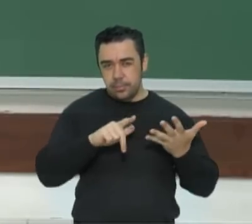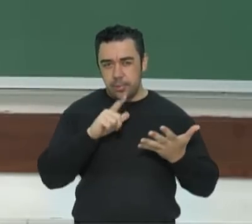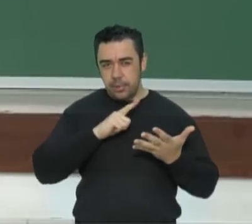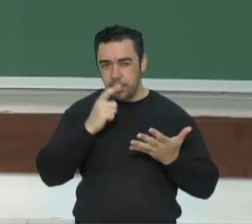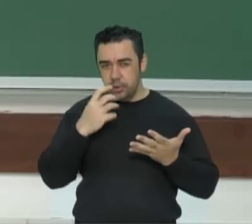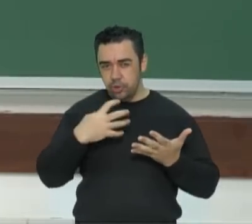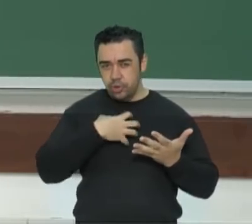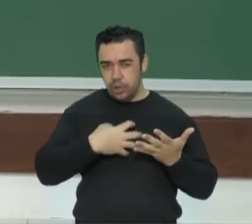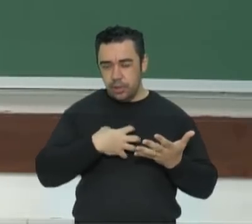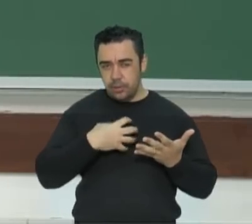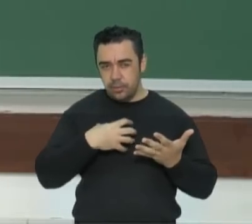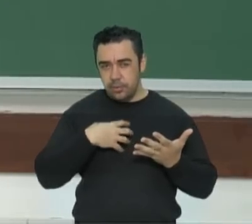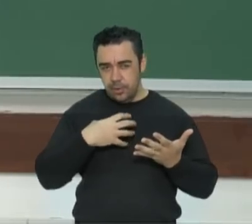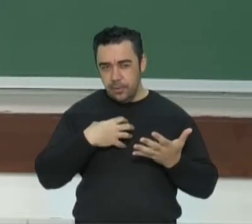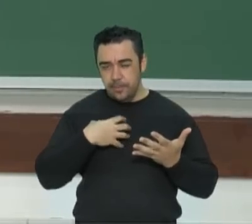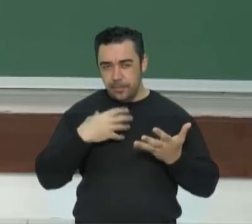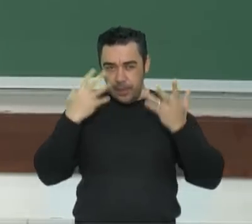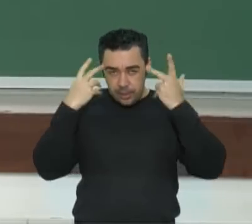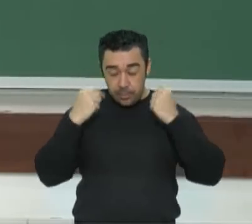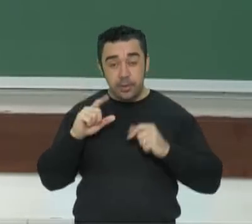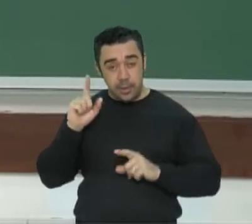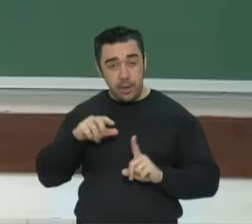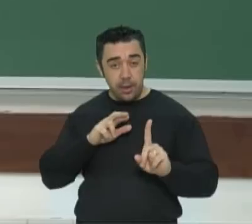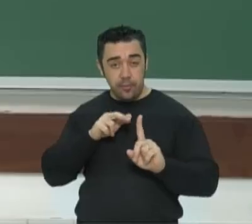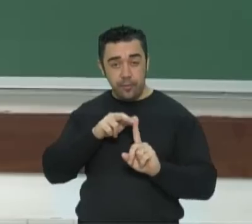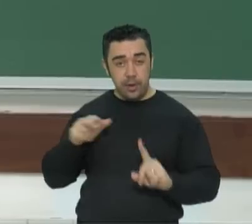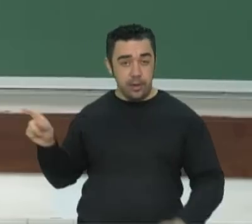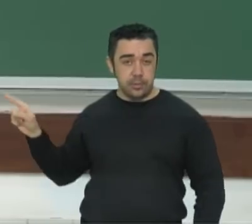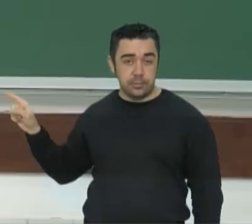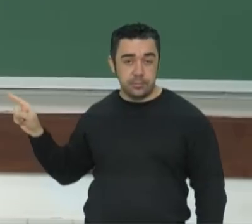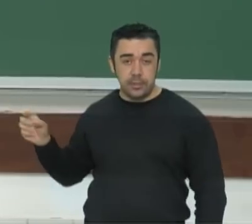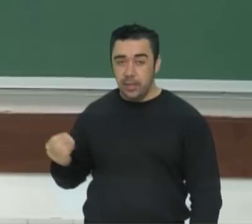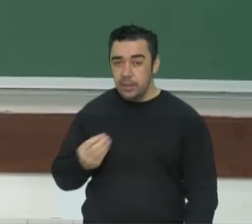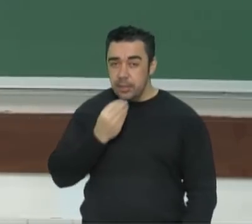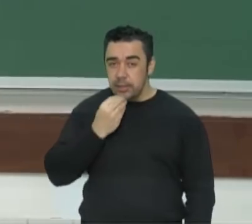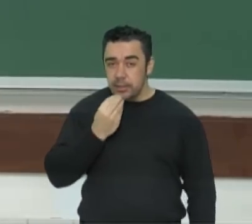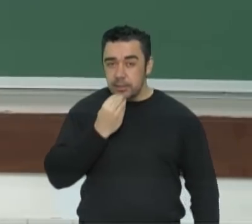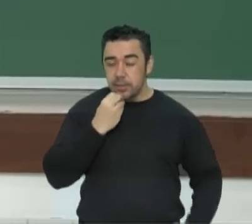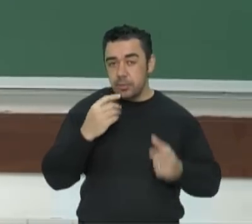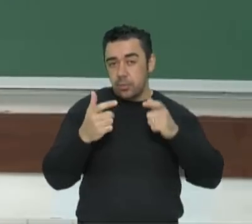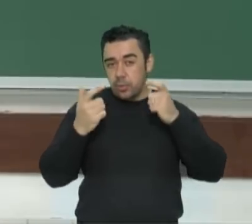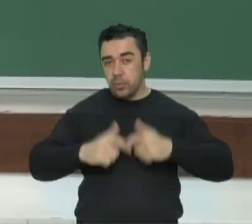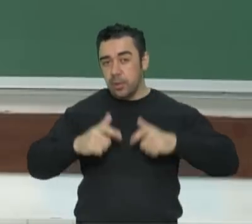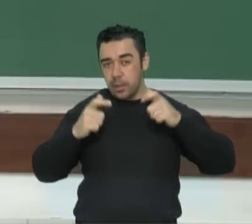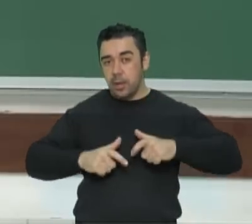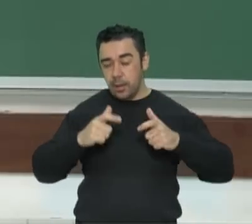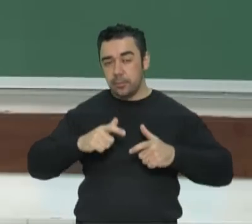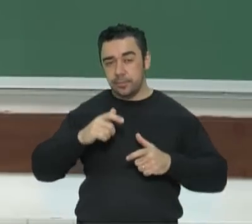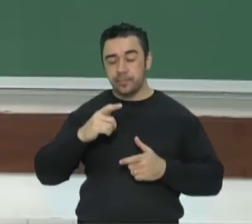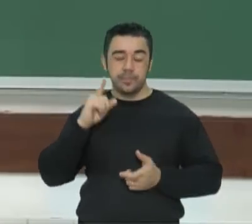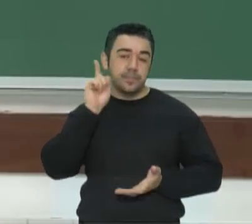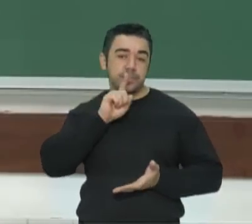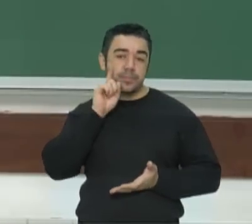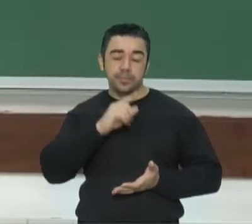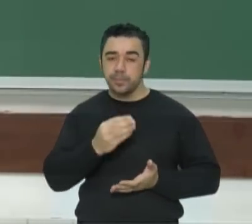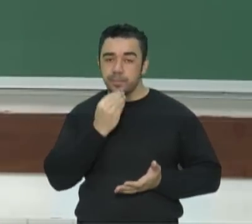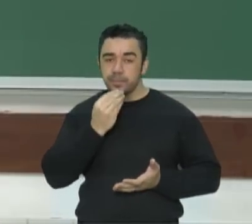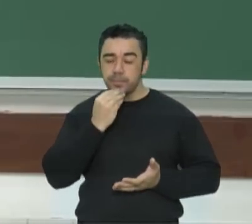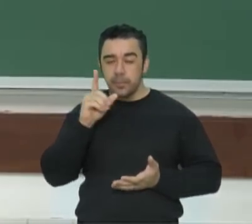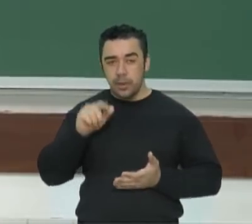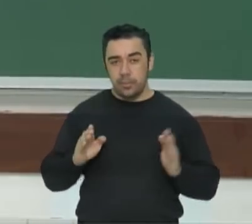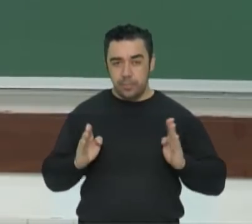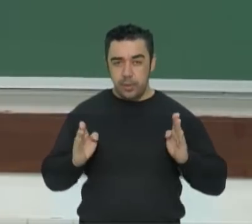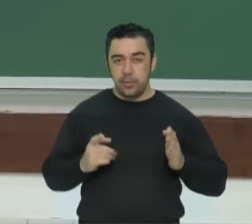genéticas? Sim, é uma referência a esses testes, ao local de testes dos Estados Unidos durante a